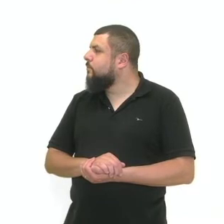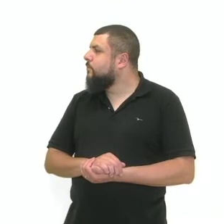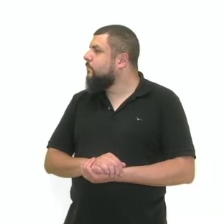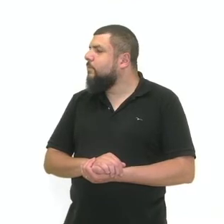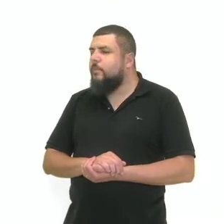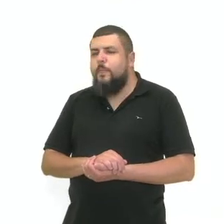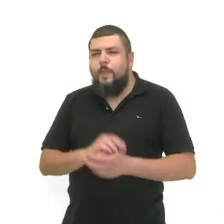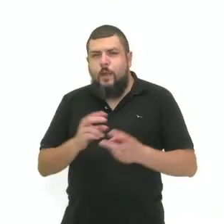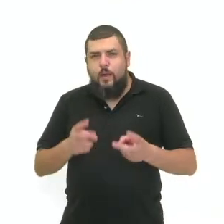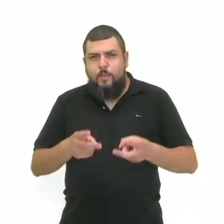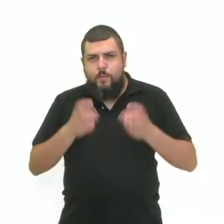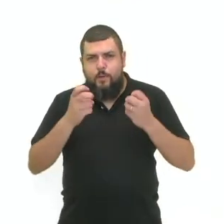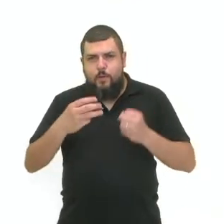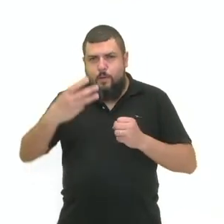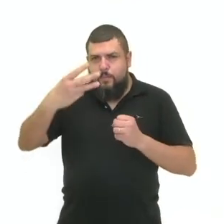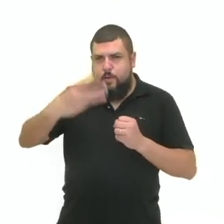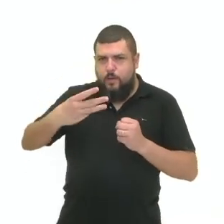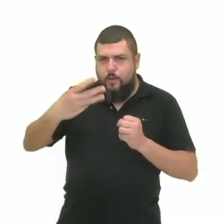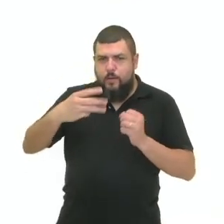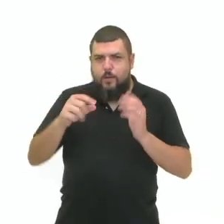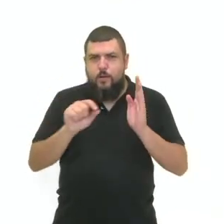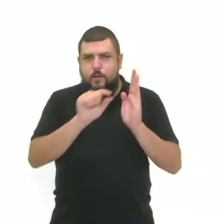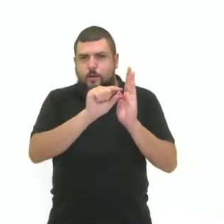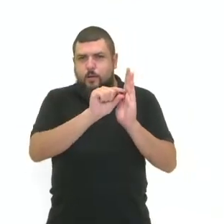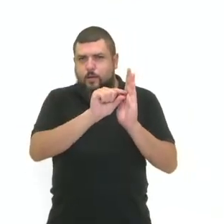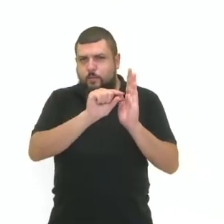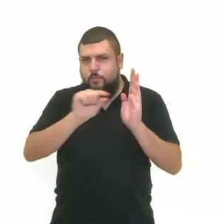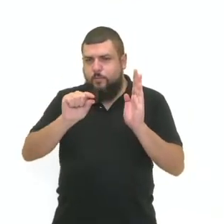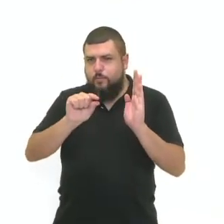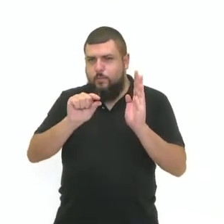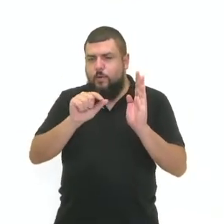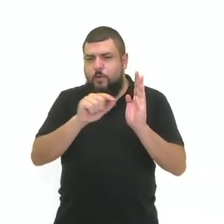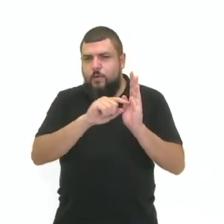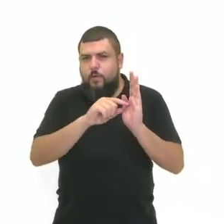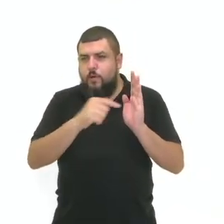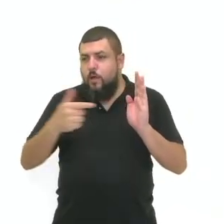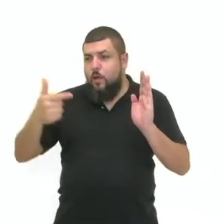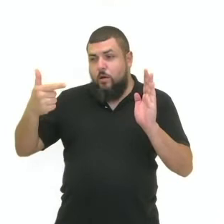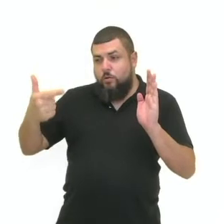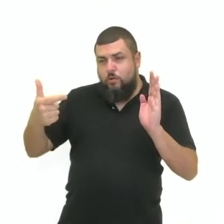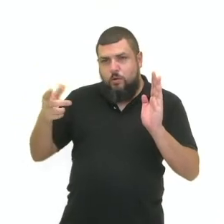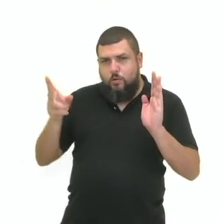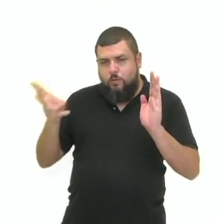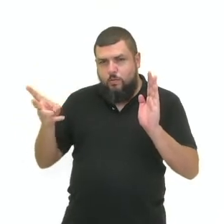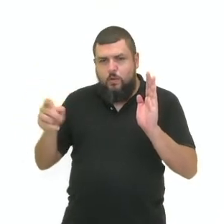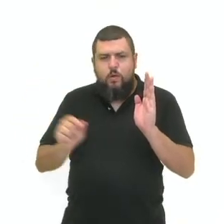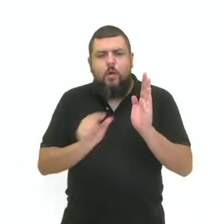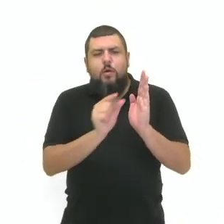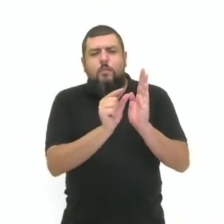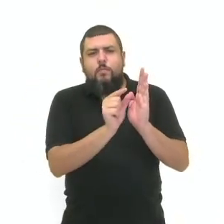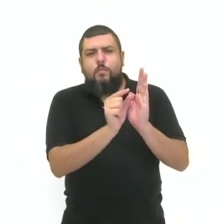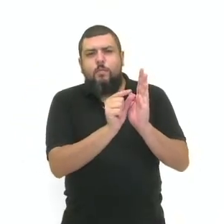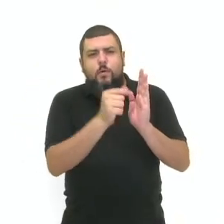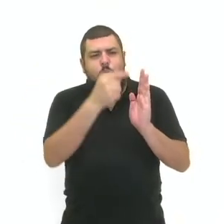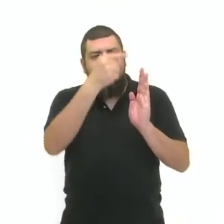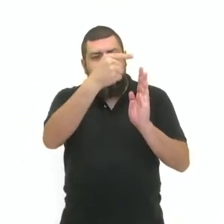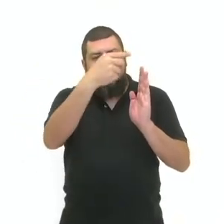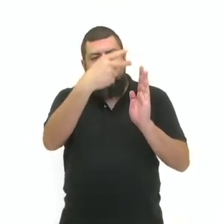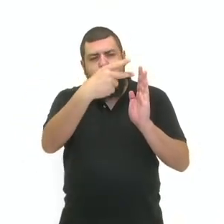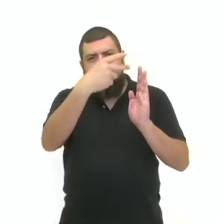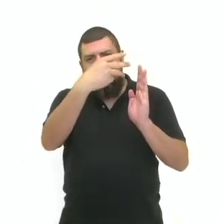Observe que a minha base é sempre o 2, o meu n é o meu expoente de acordo com a linha que está